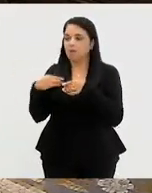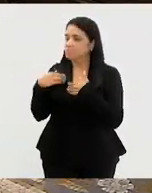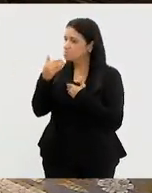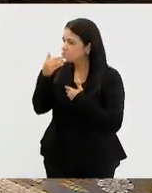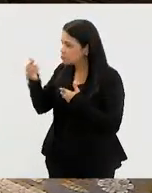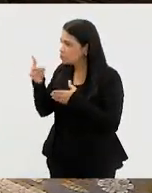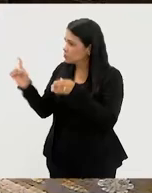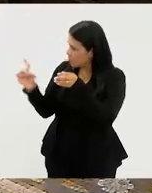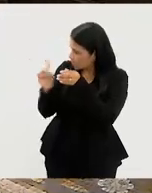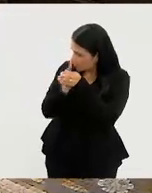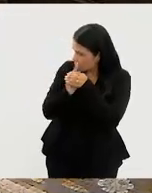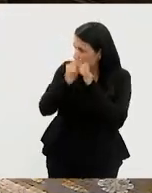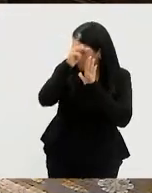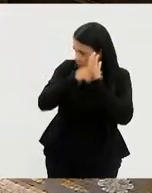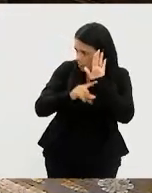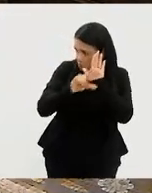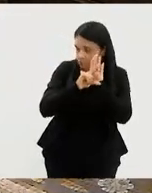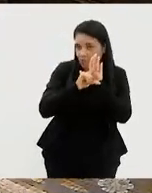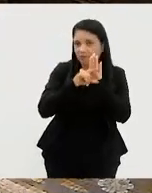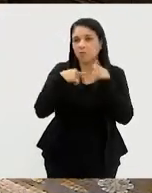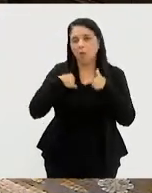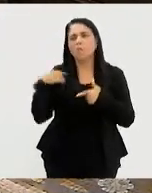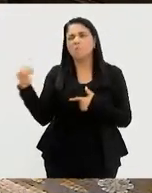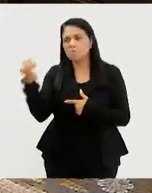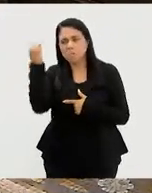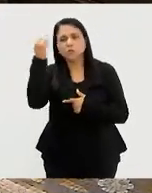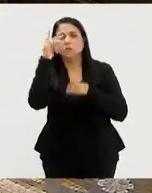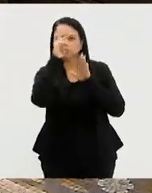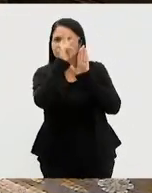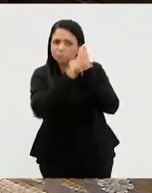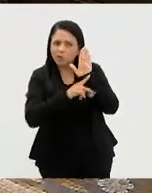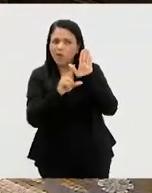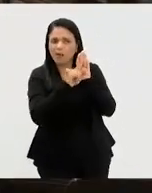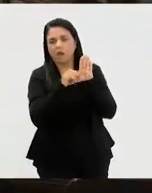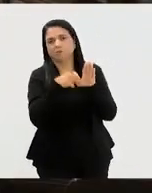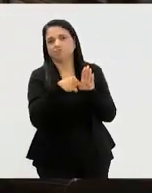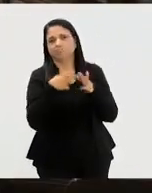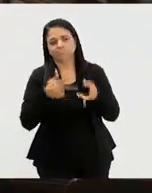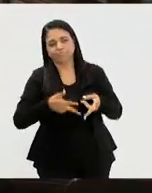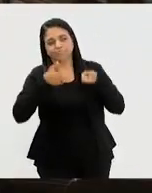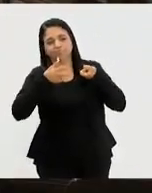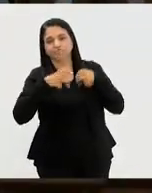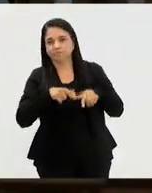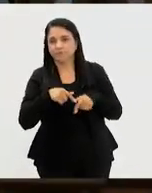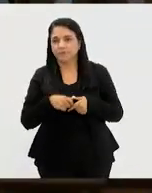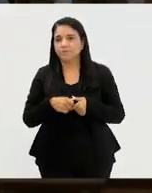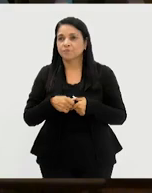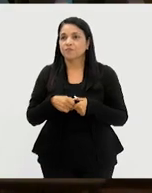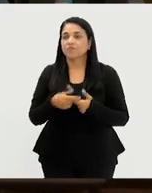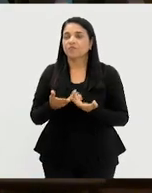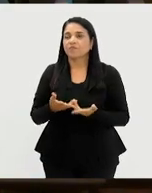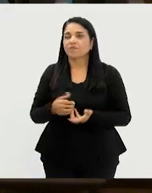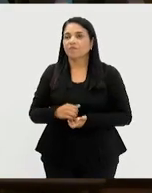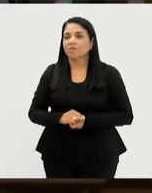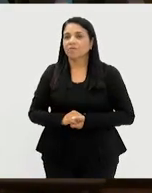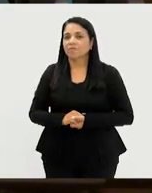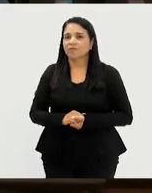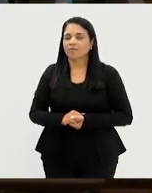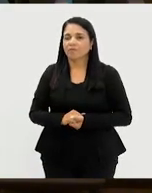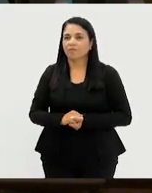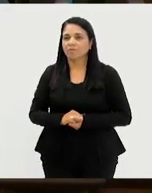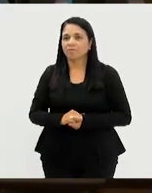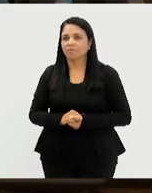participar também que me achei muito importante seu projeto deputado